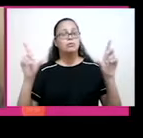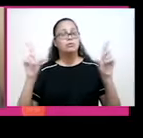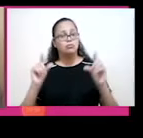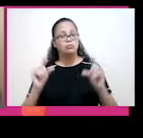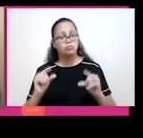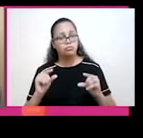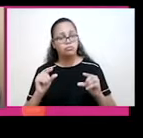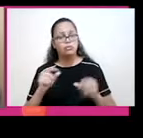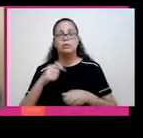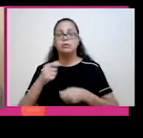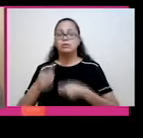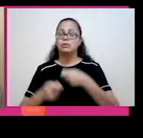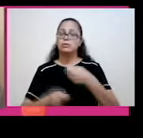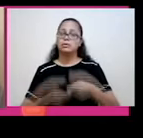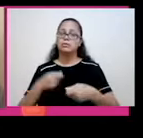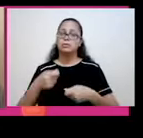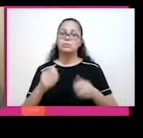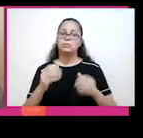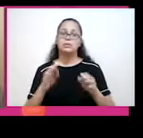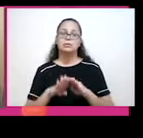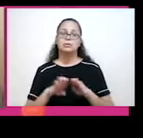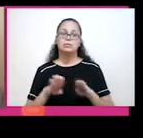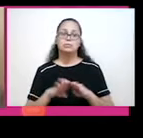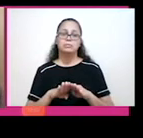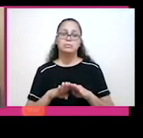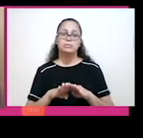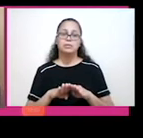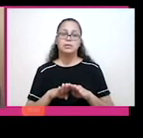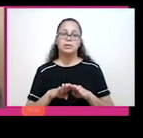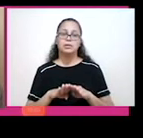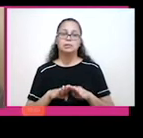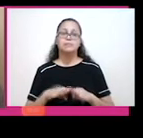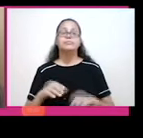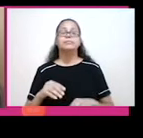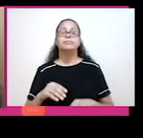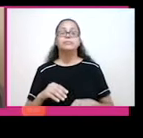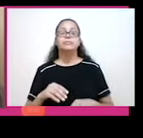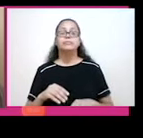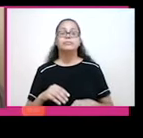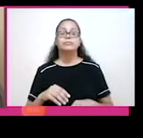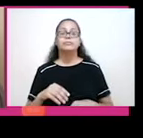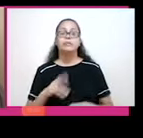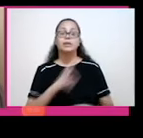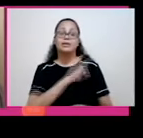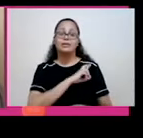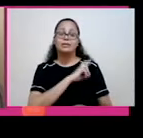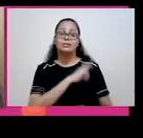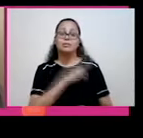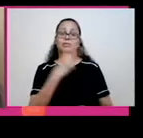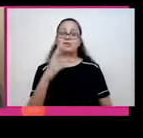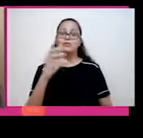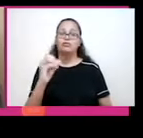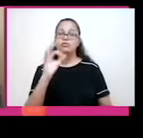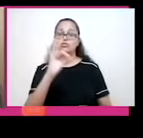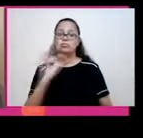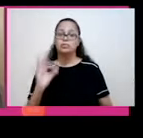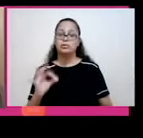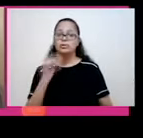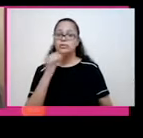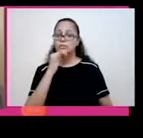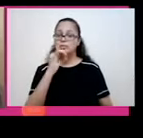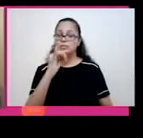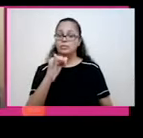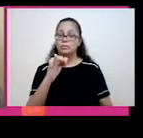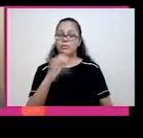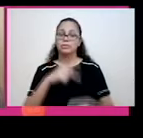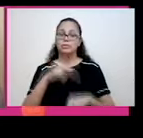desaceleramento da economia chinesa também. O carvão queimado na indústria ele é responsável por 20% do consumo de energia do país,